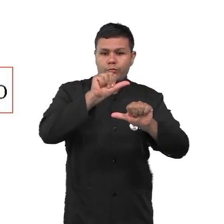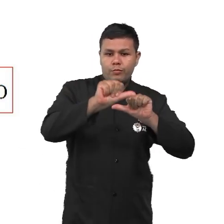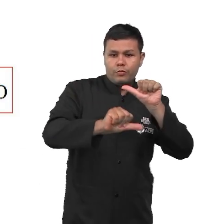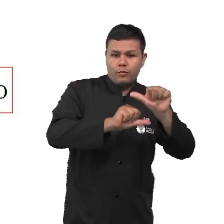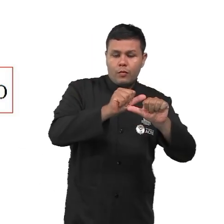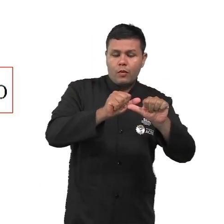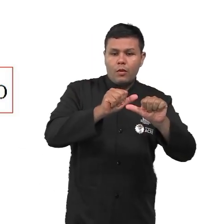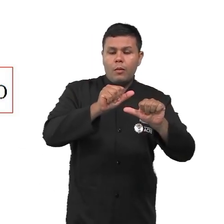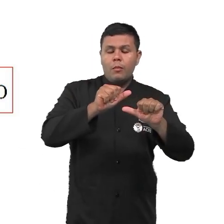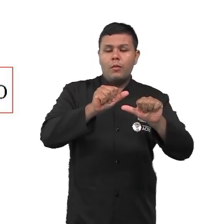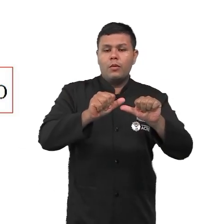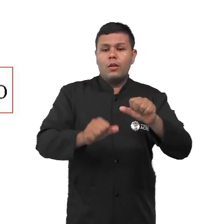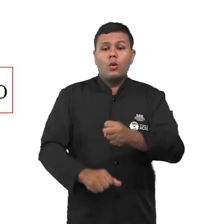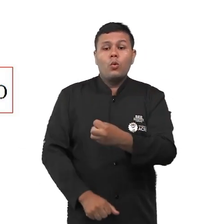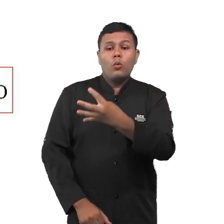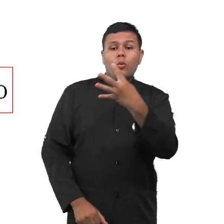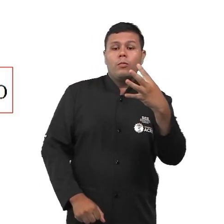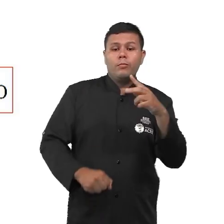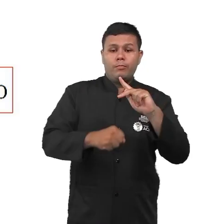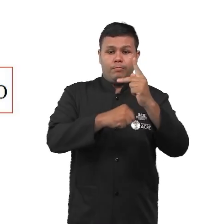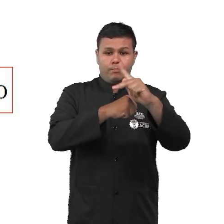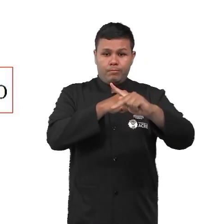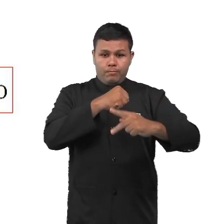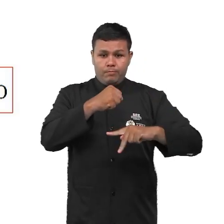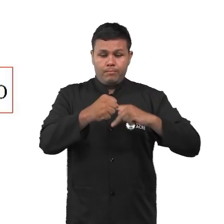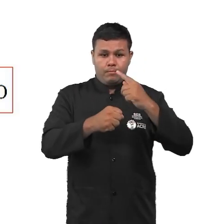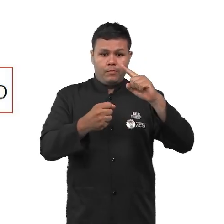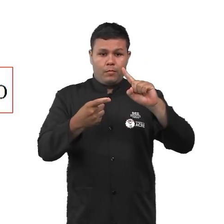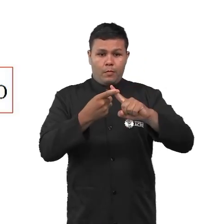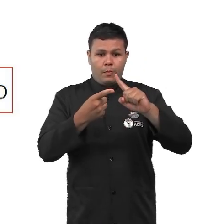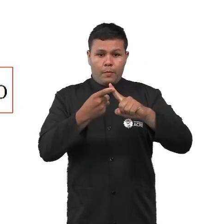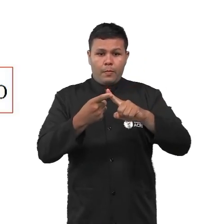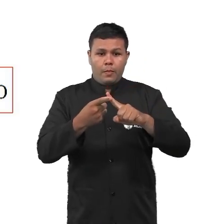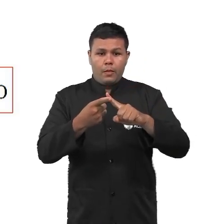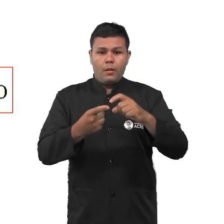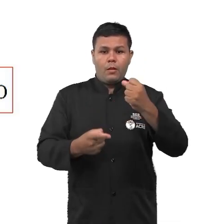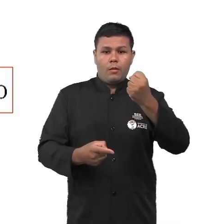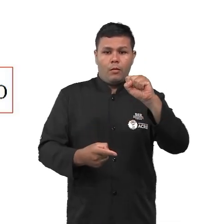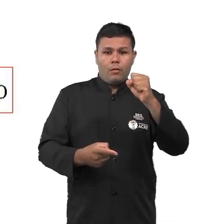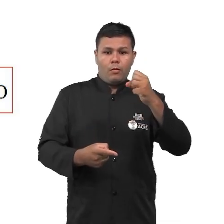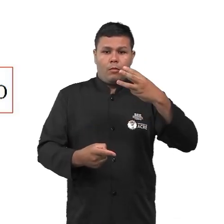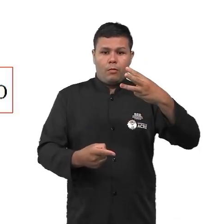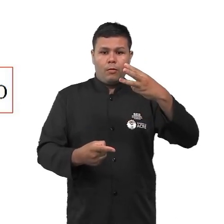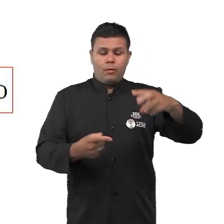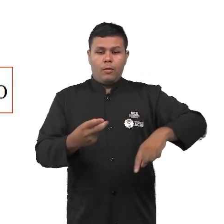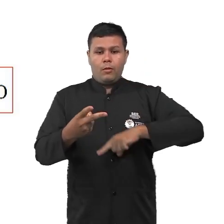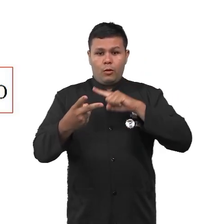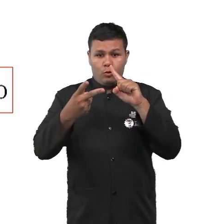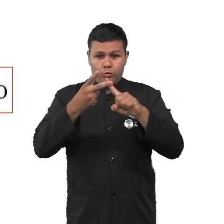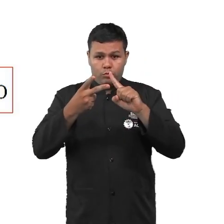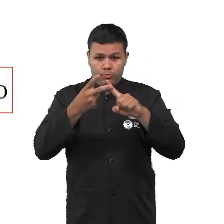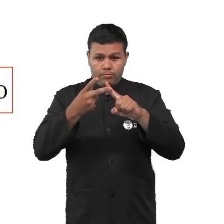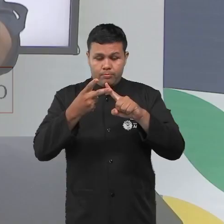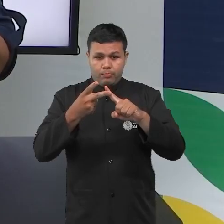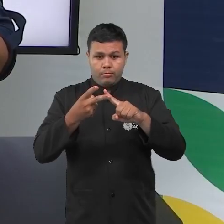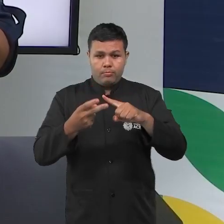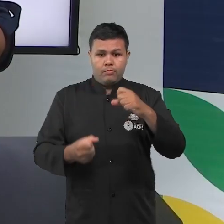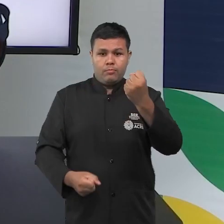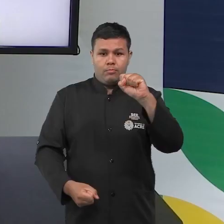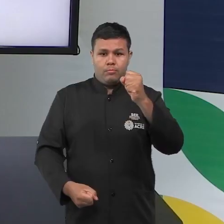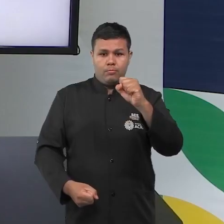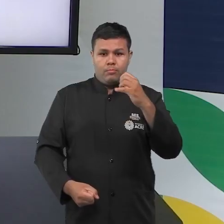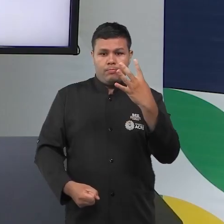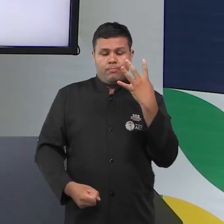de prótons. O bismuto tem 83 no seu número atômico e o polônio 84. Então,